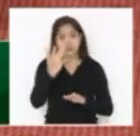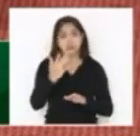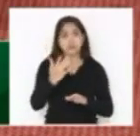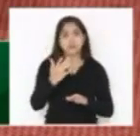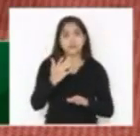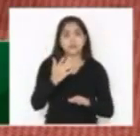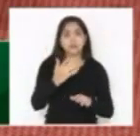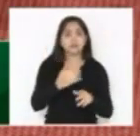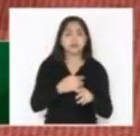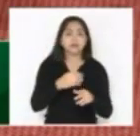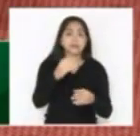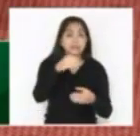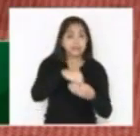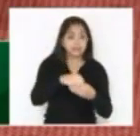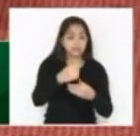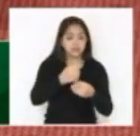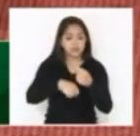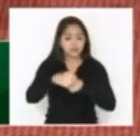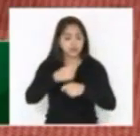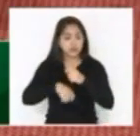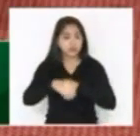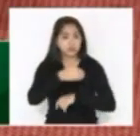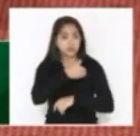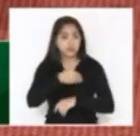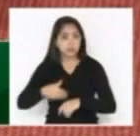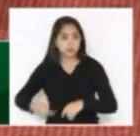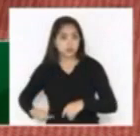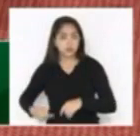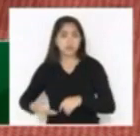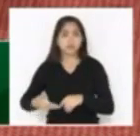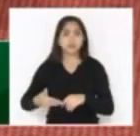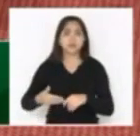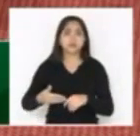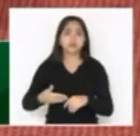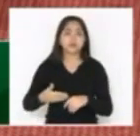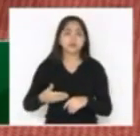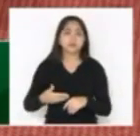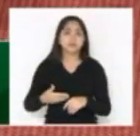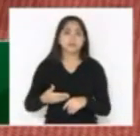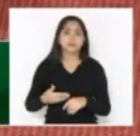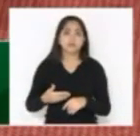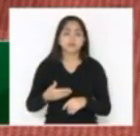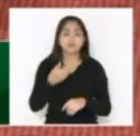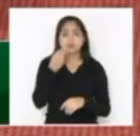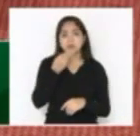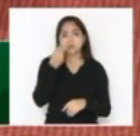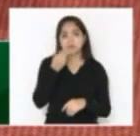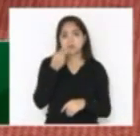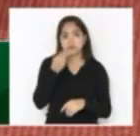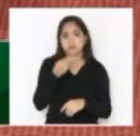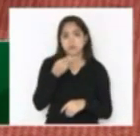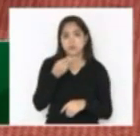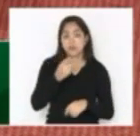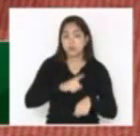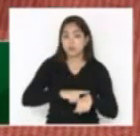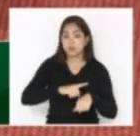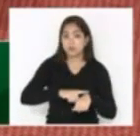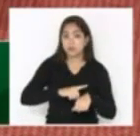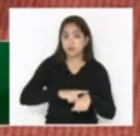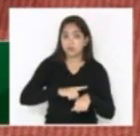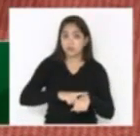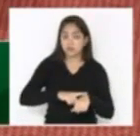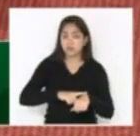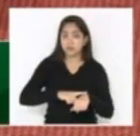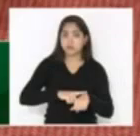mentes cansadas. E quero dizer o seguinte, que é o momento, sem dúvida